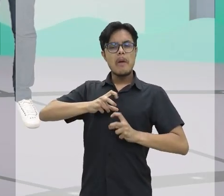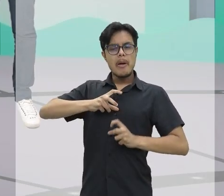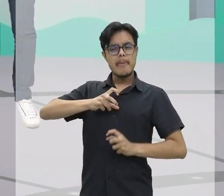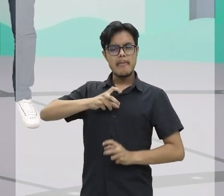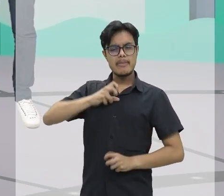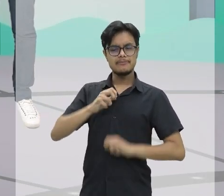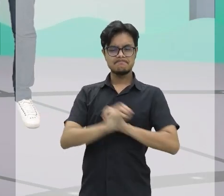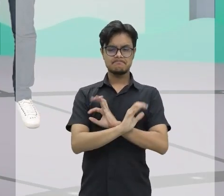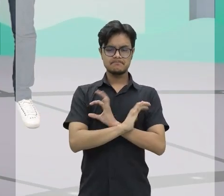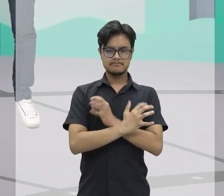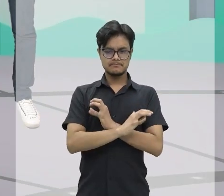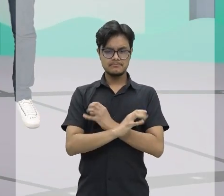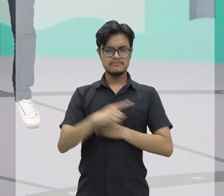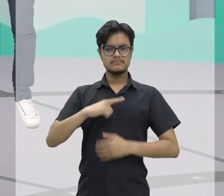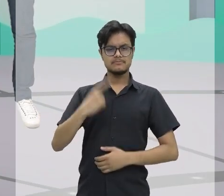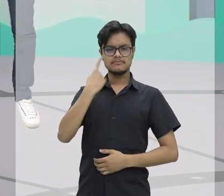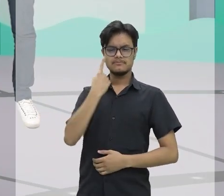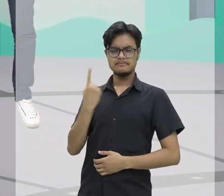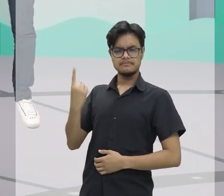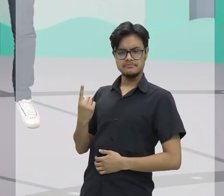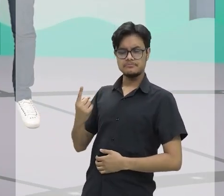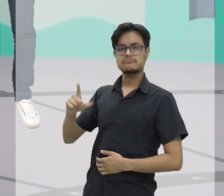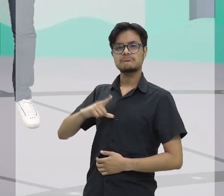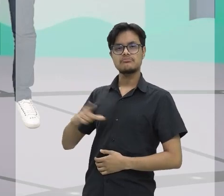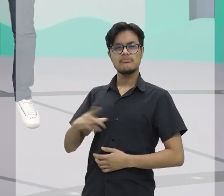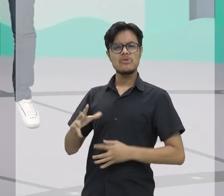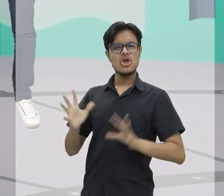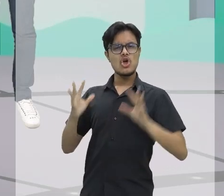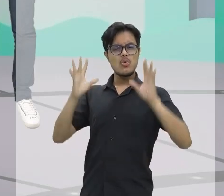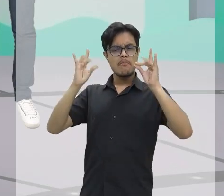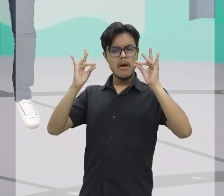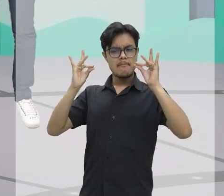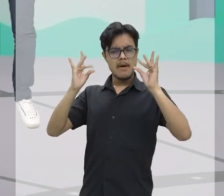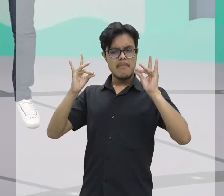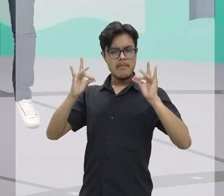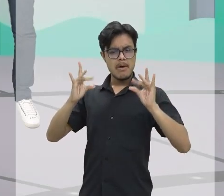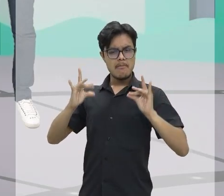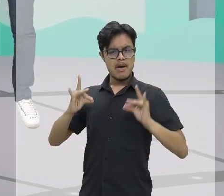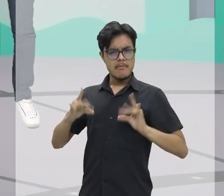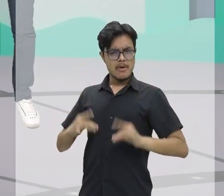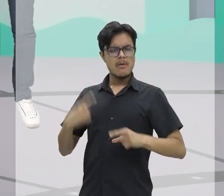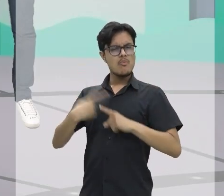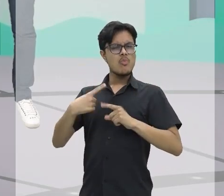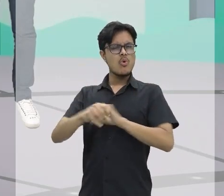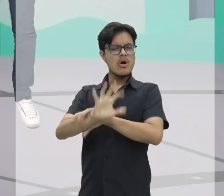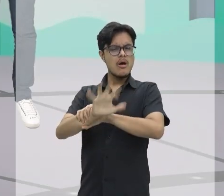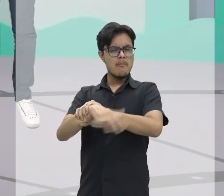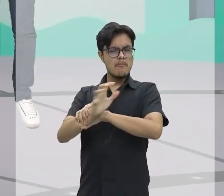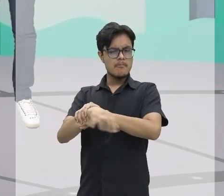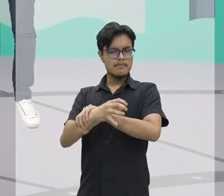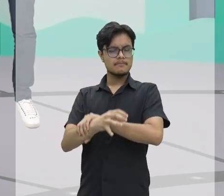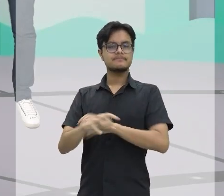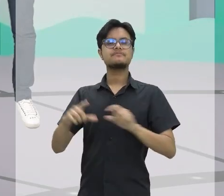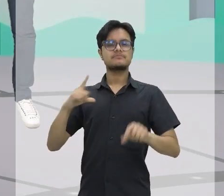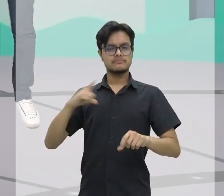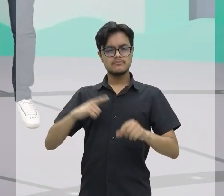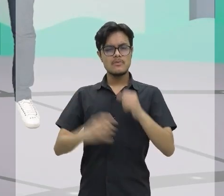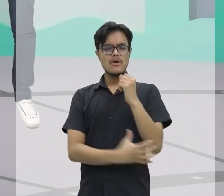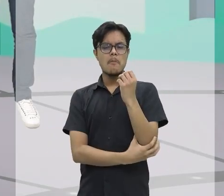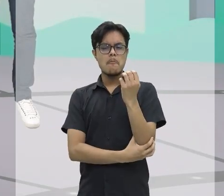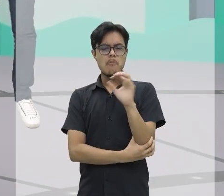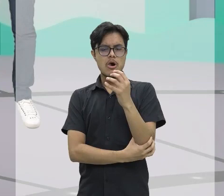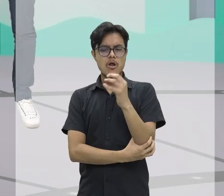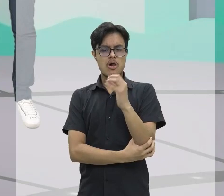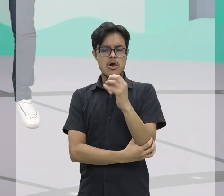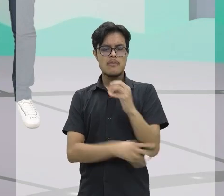essa representação do nosso esqueleto aqui nessa animação. E aí ele é articulado por quê? Por causa das articulações que fazem parte